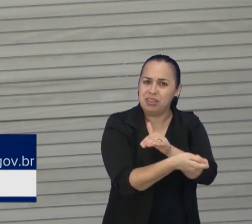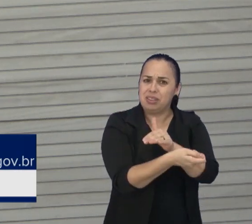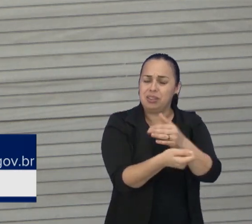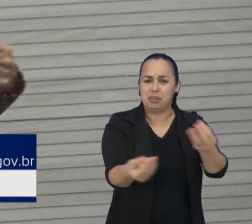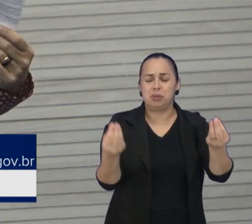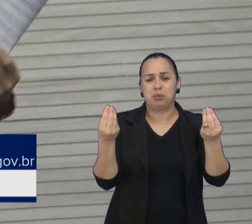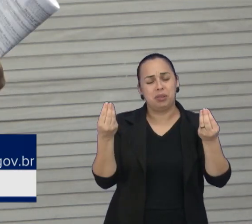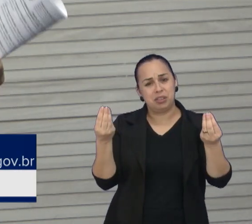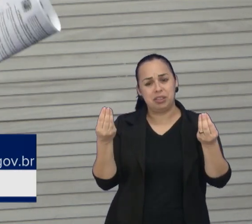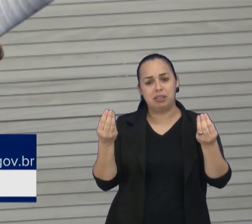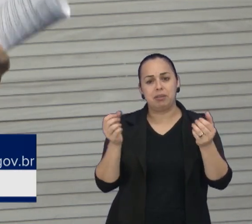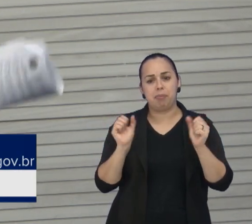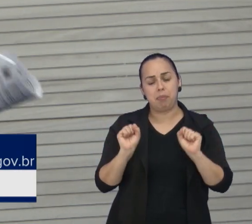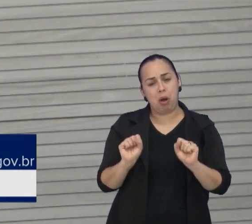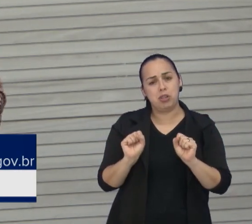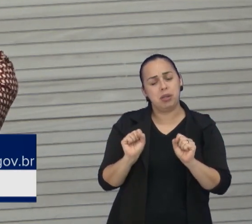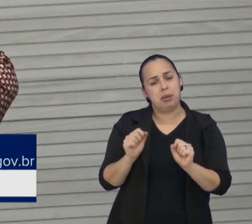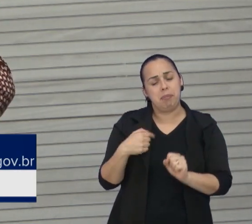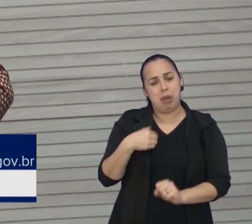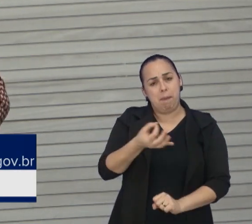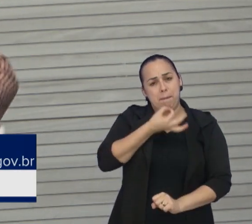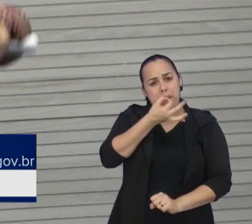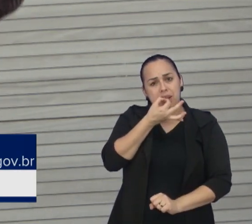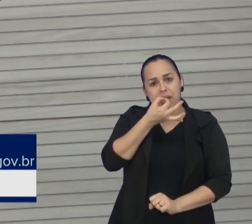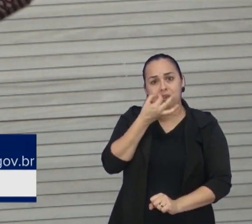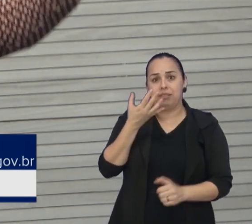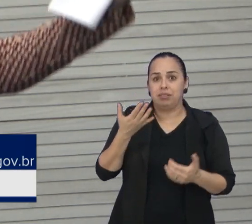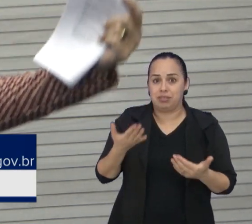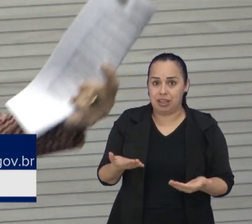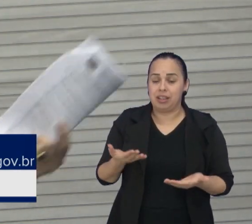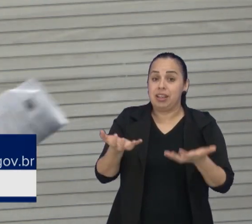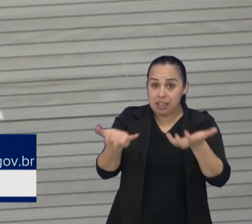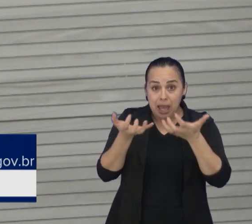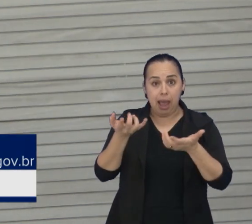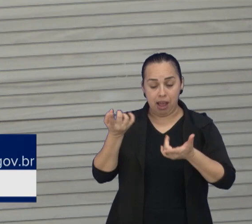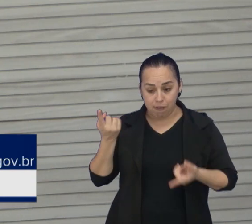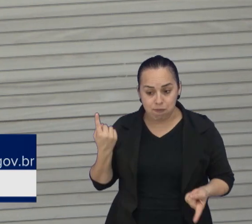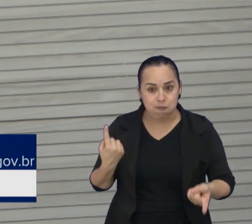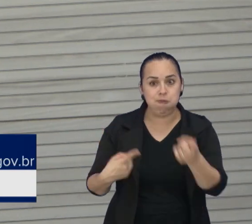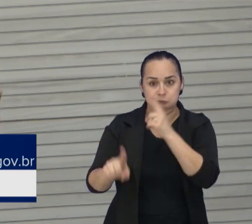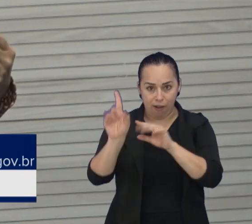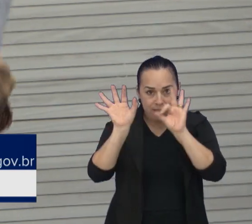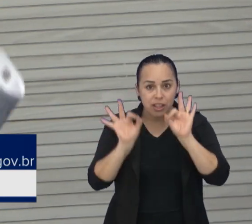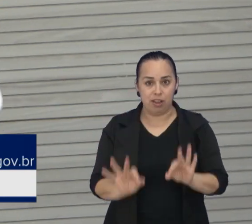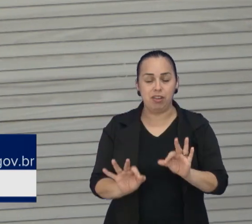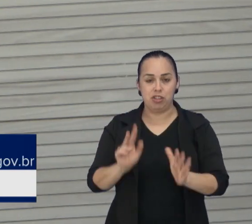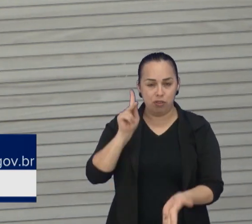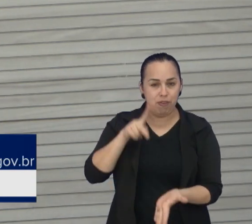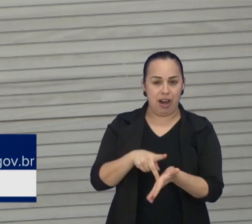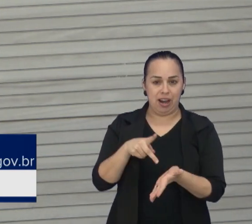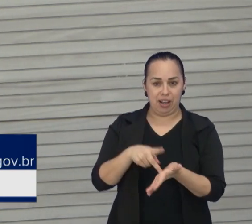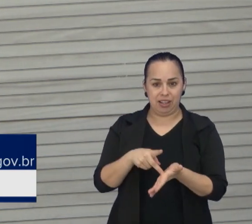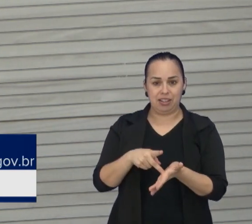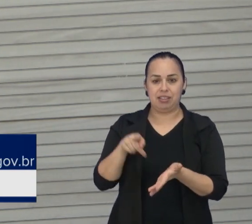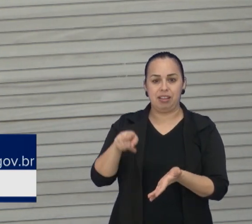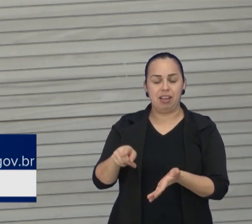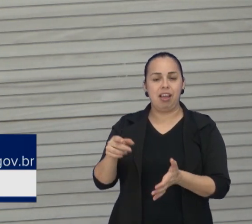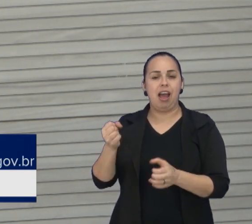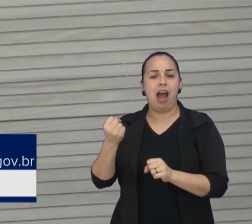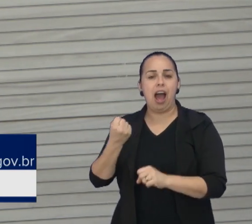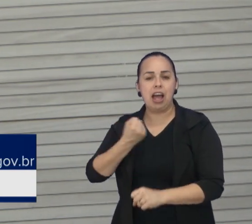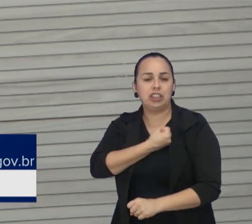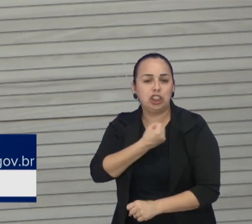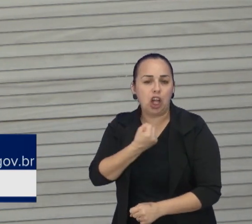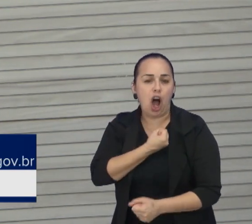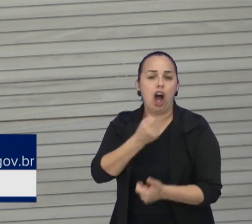Então, eu acho que poderia, pelo menos, quando melhorar realmente, de fato, as notas do